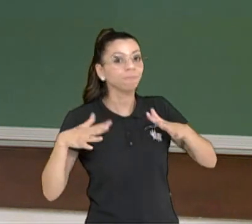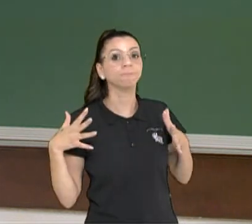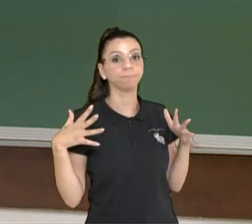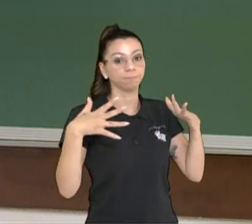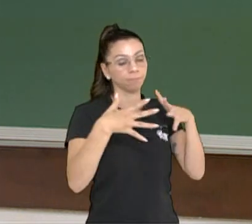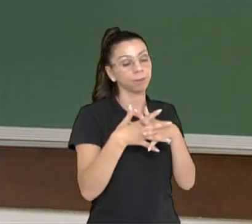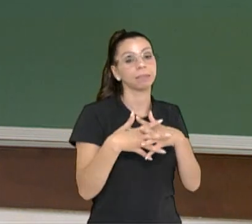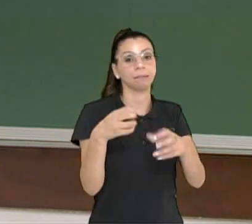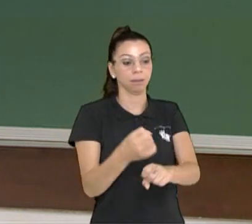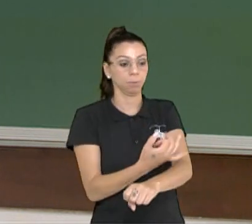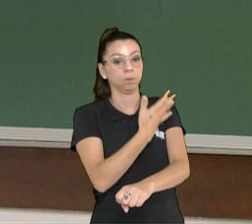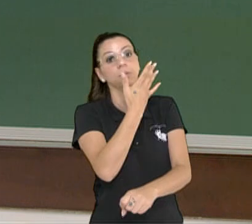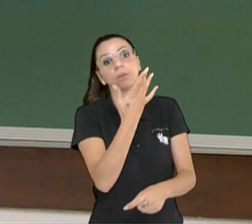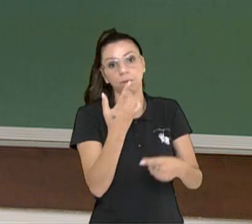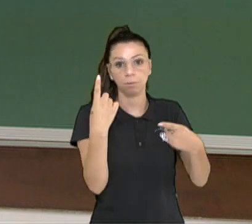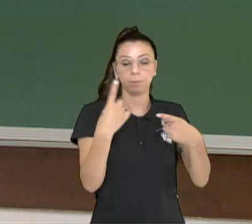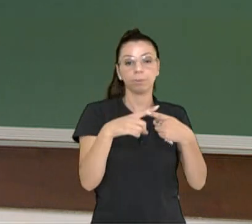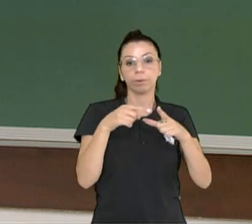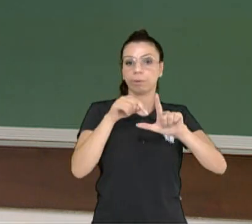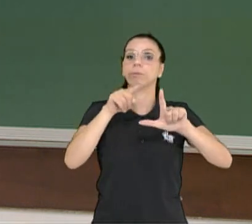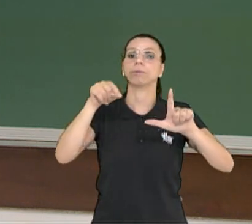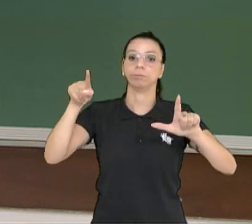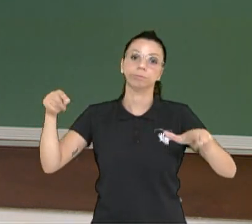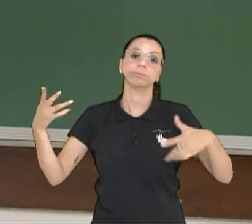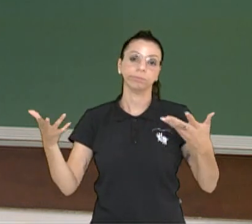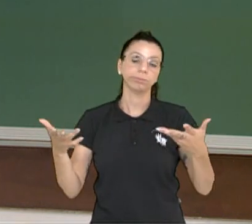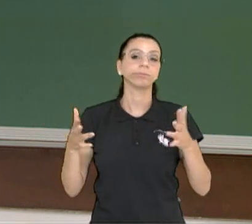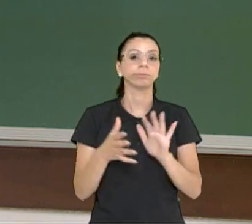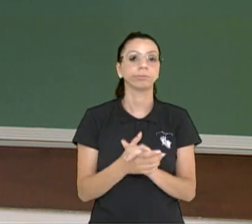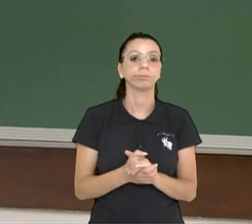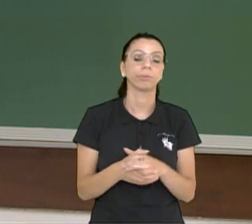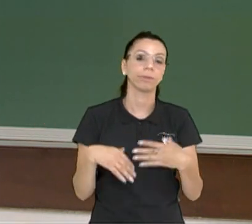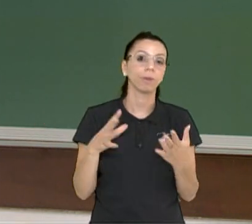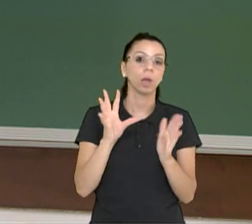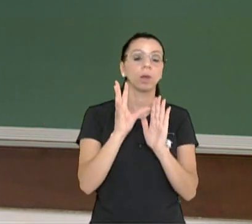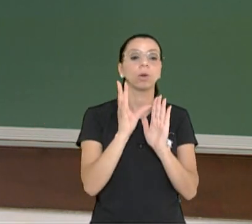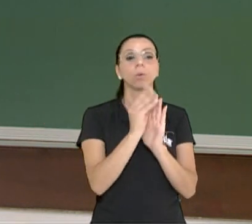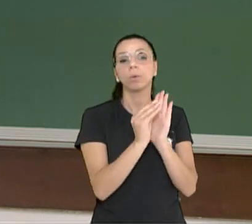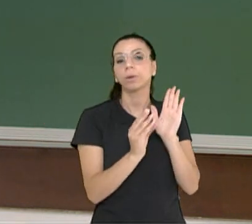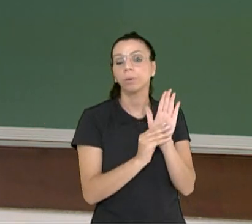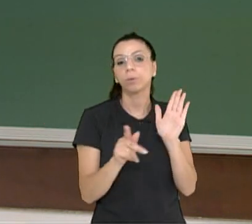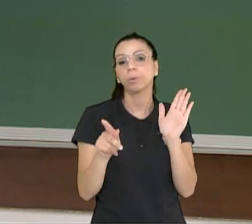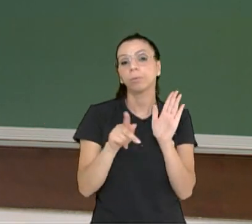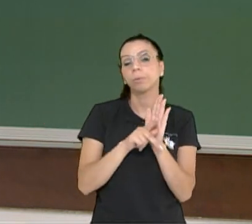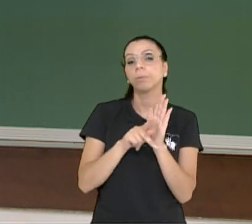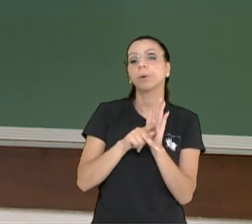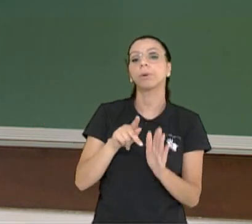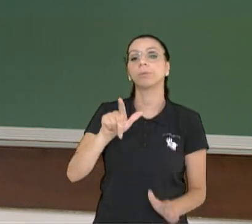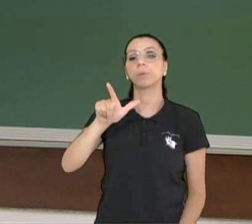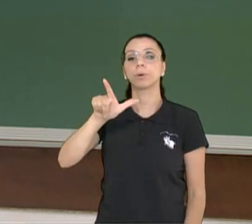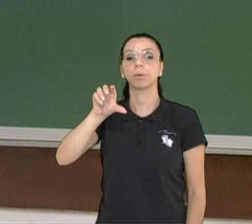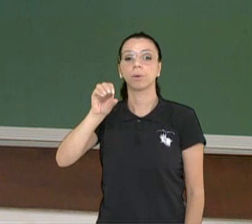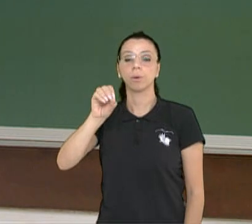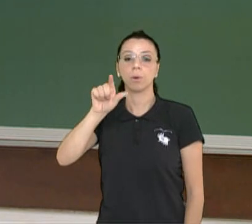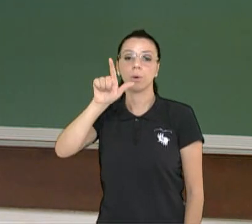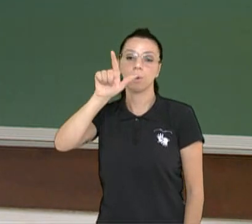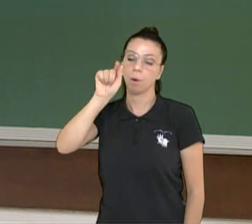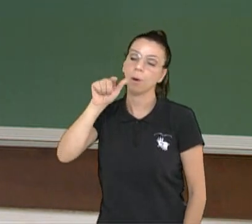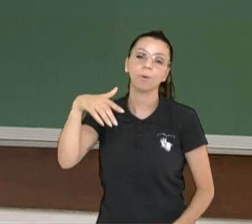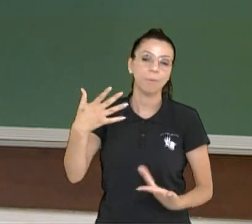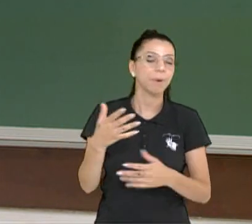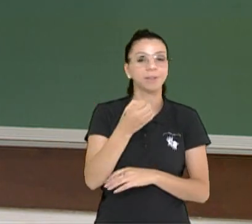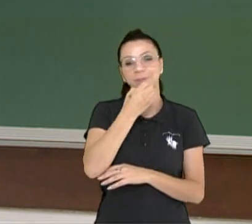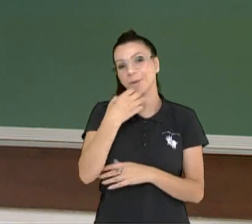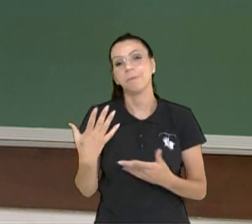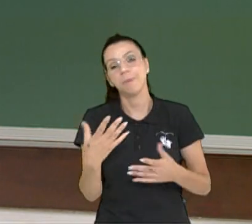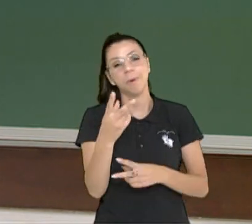Naquela emoção, estar trabalhando com estatística e vem um conteúdo de logaritmo, mas se você manda bem, usa qualquer um deles que vai dar